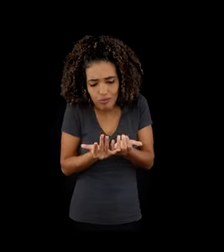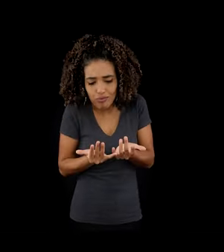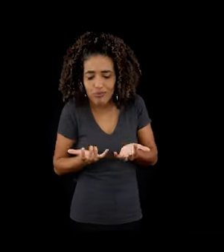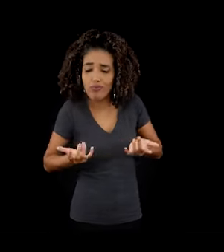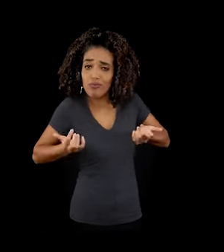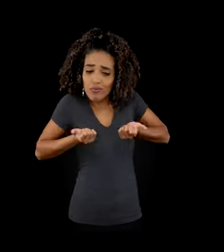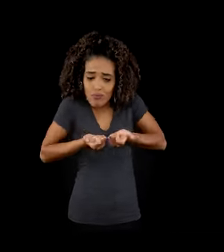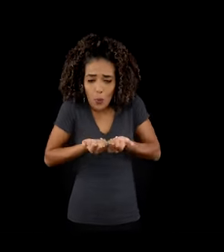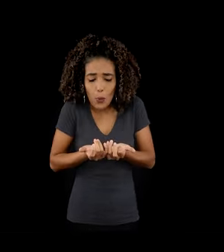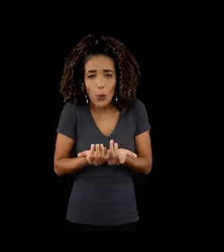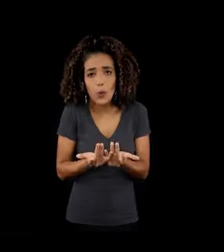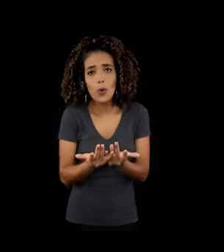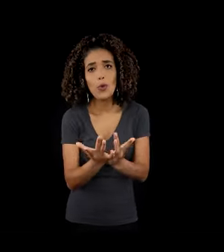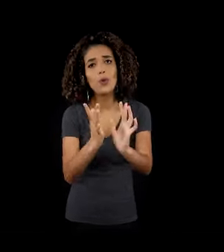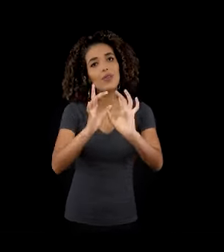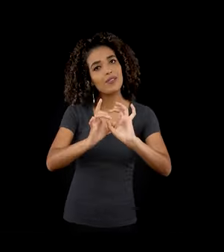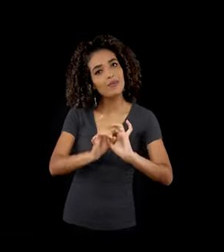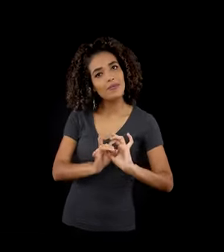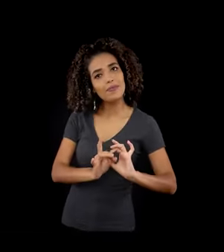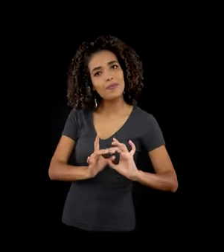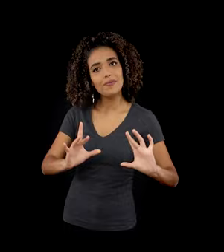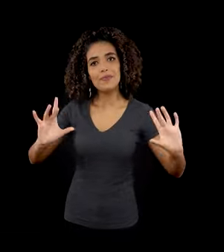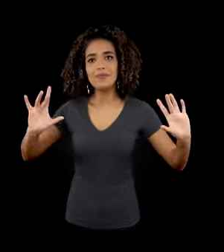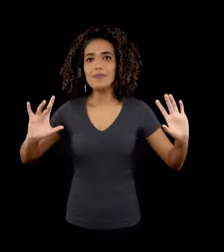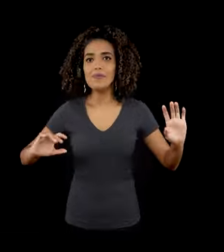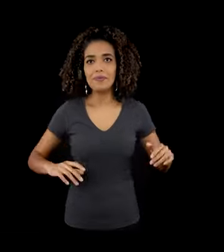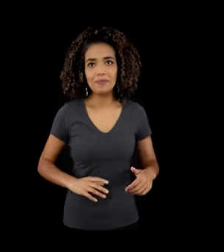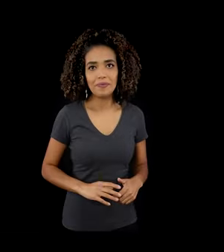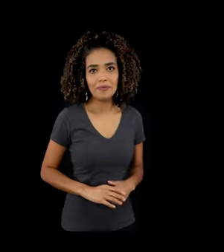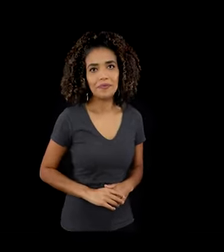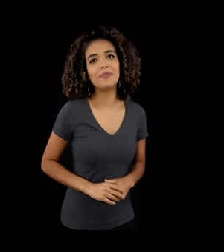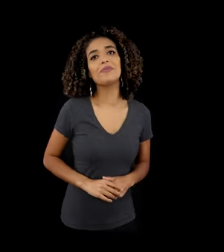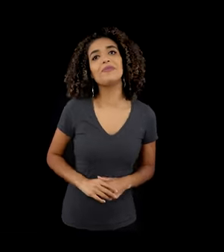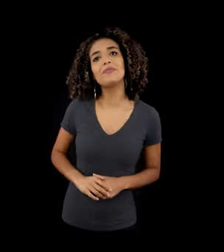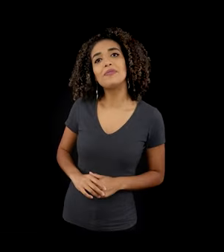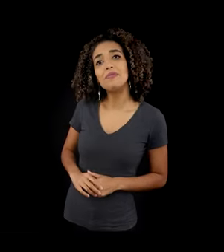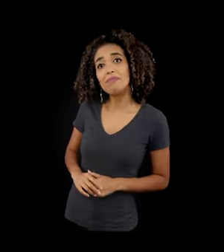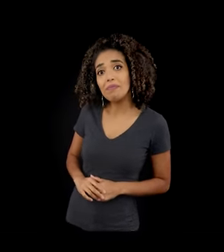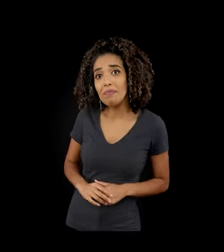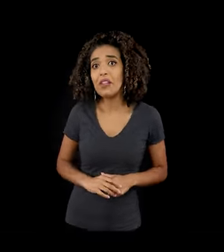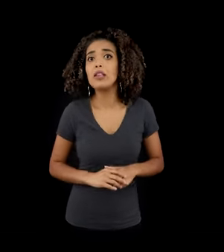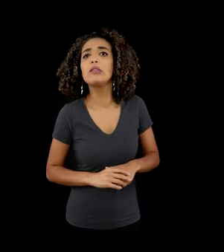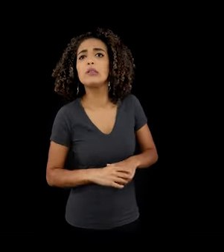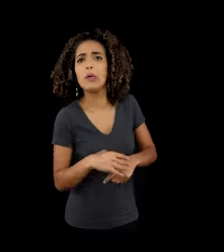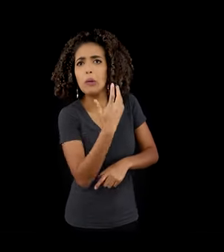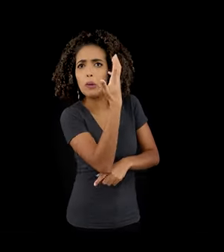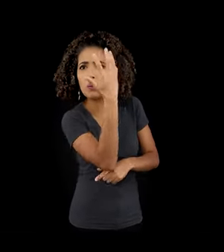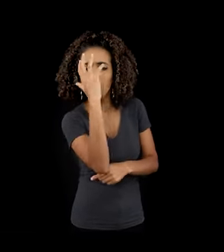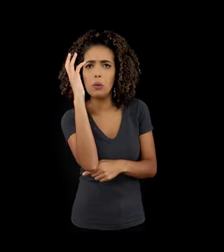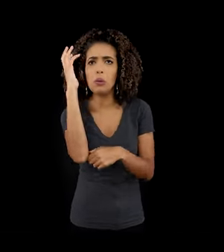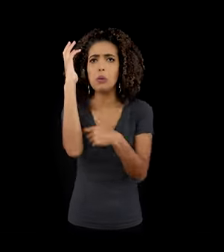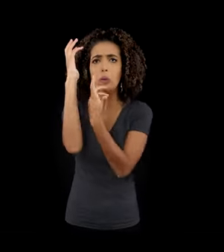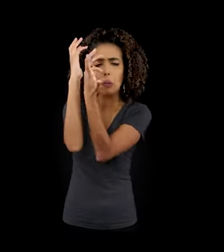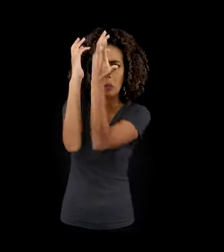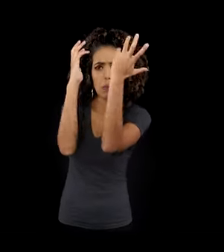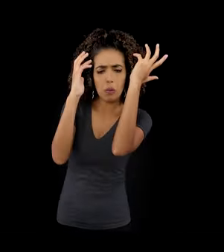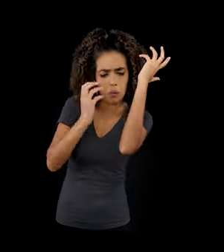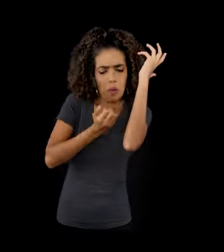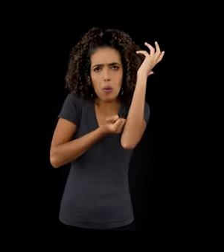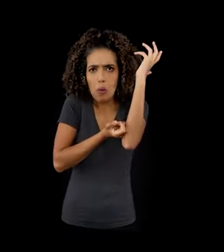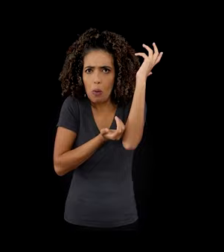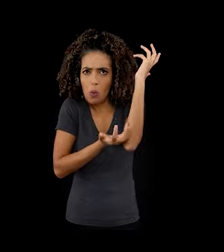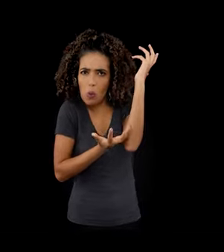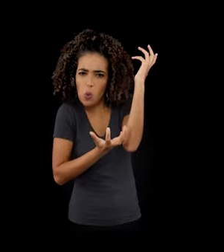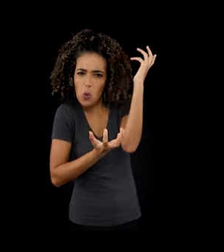Em nossos campos livres e selvagens, se já não crescem como